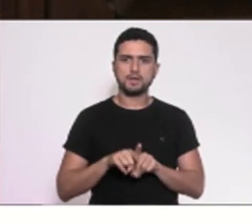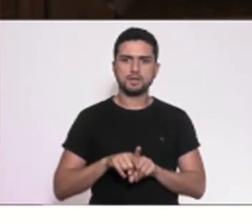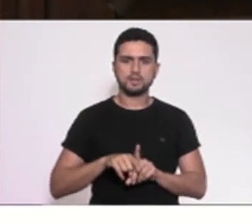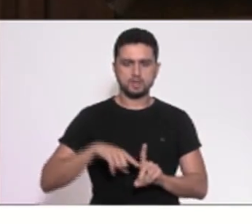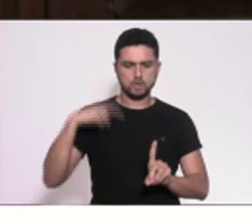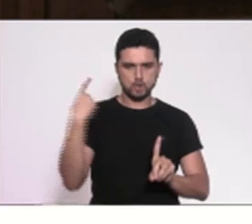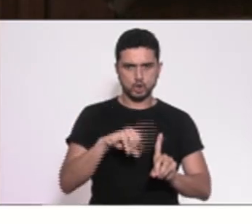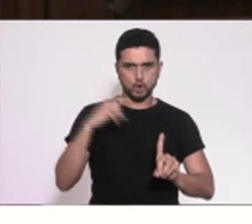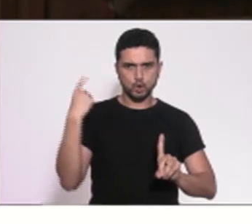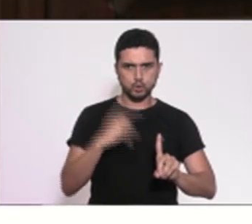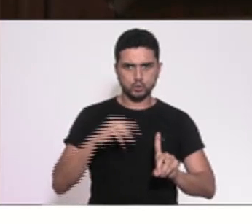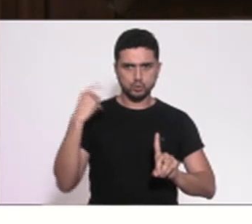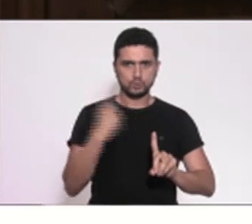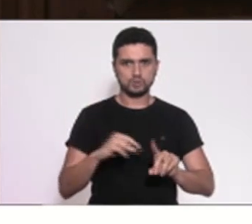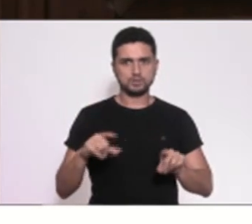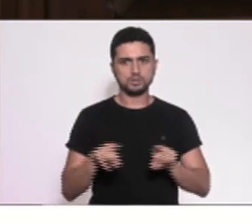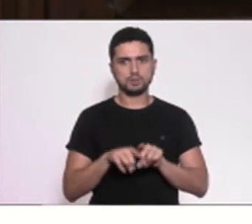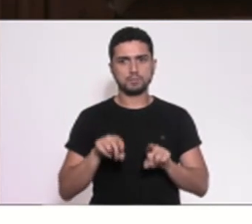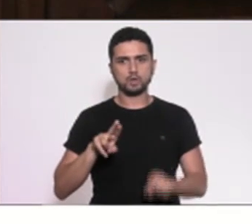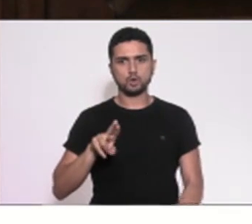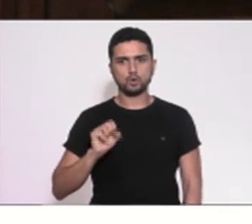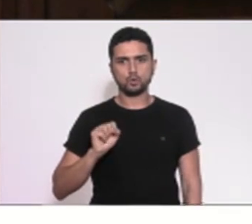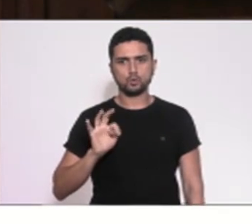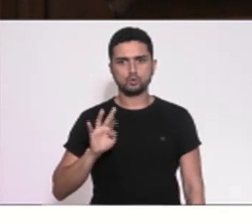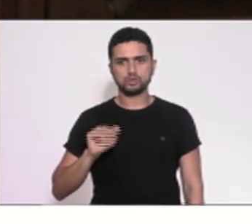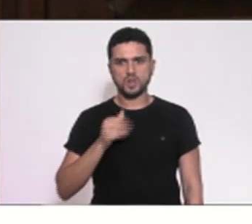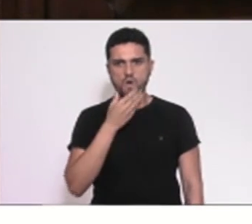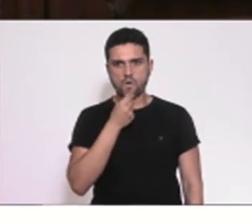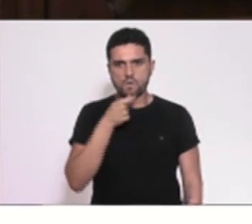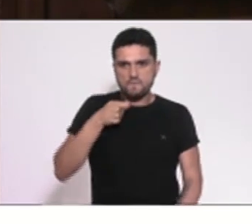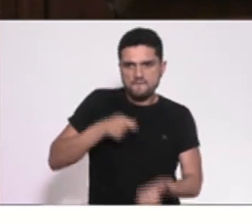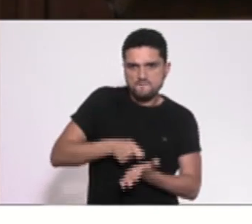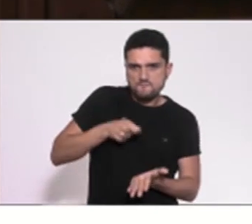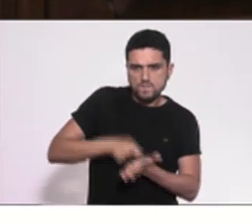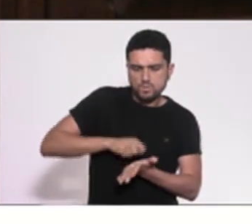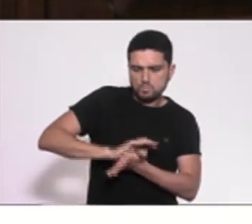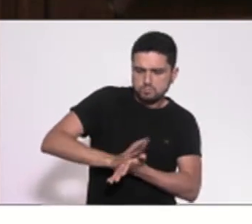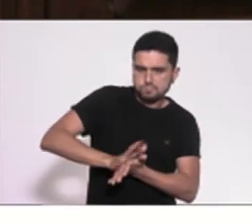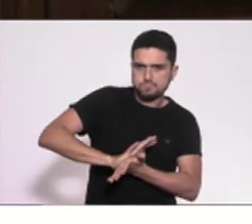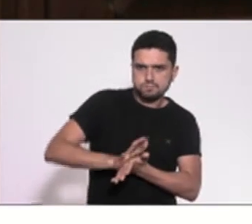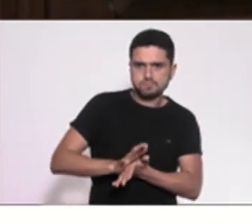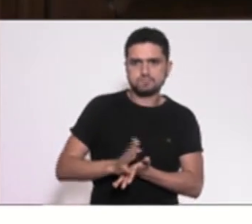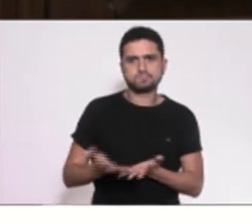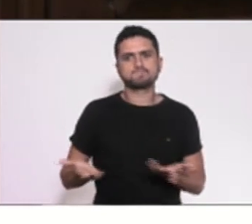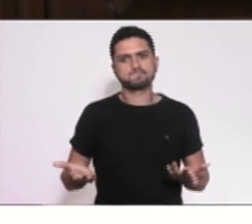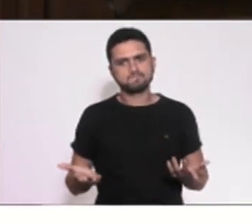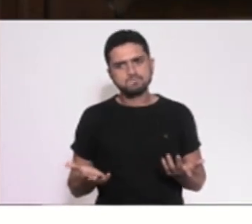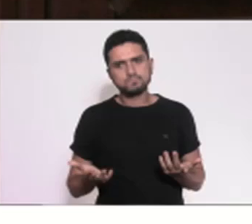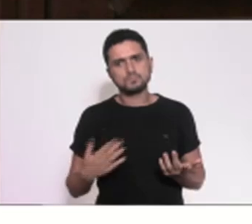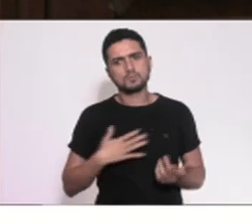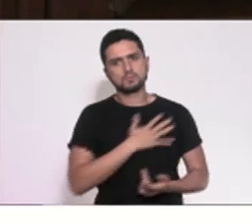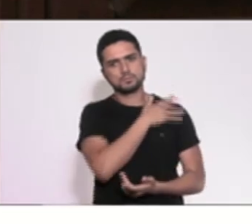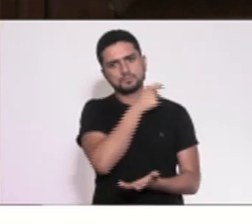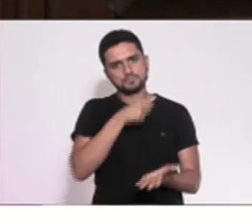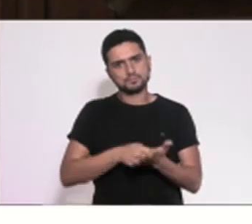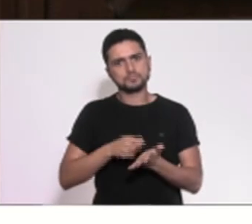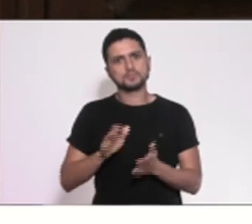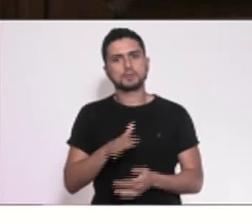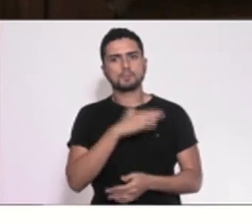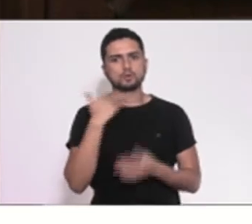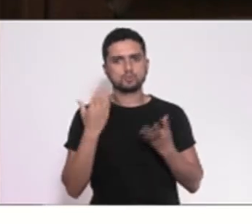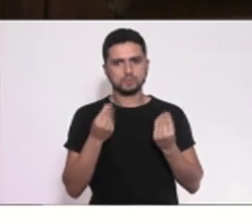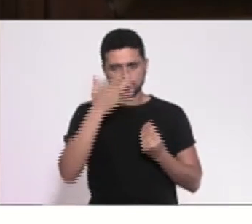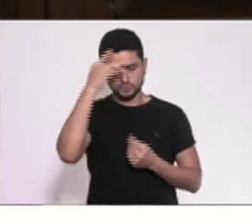Ustra, ao negar a existência da ditadura militar que matou muita gente em solo